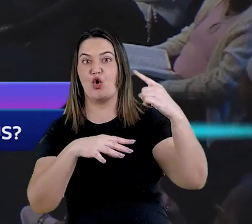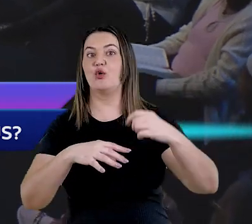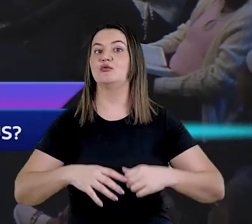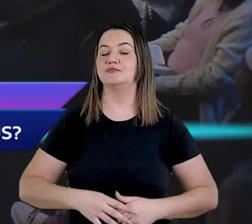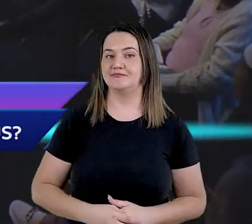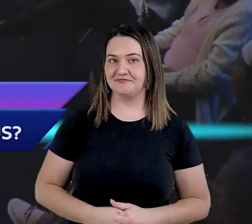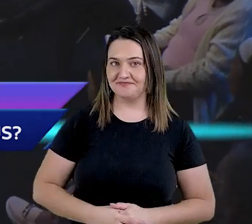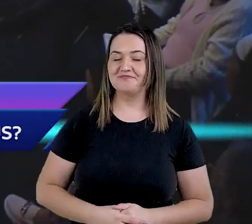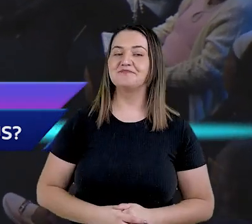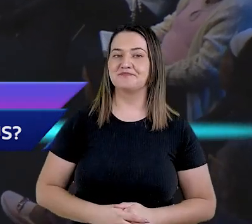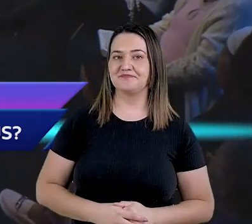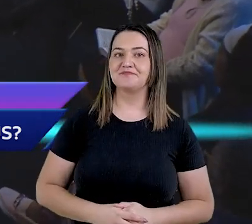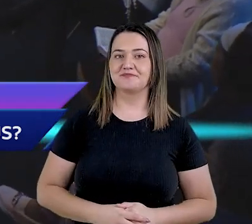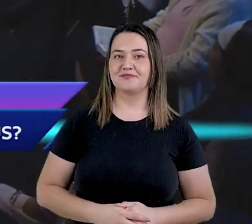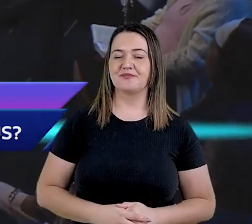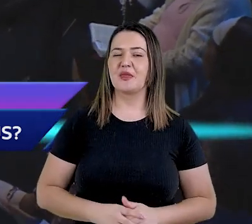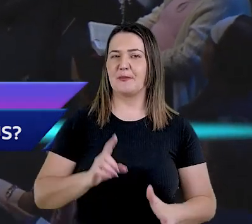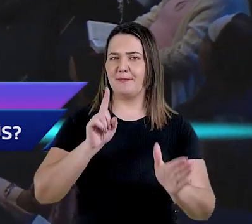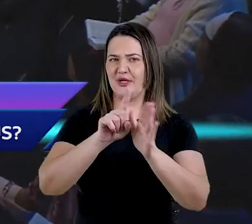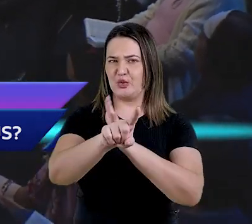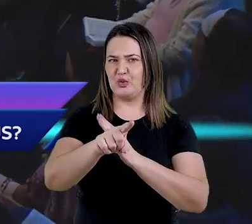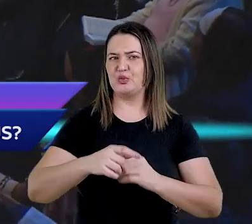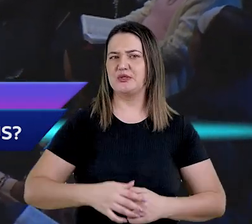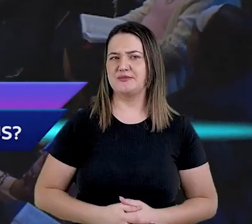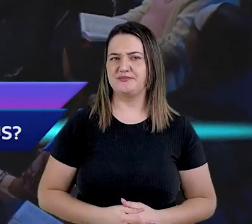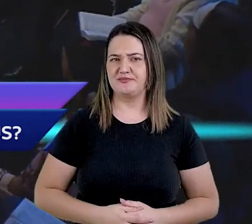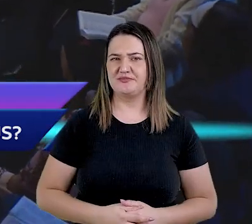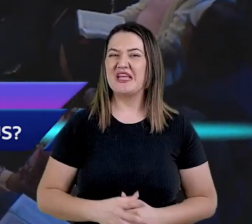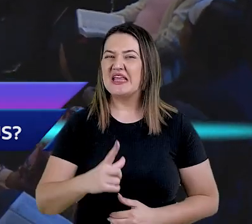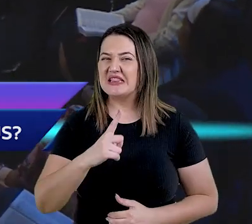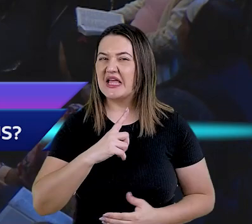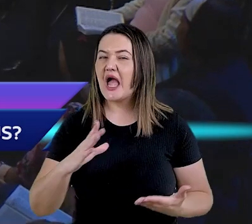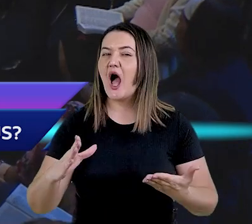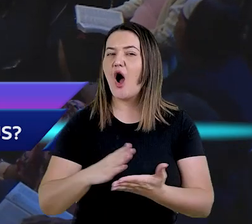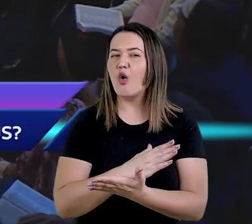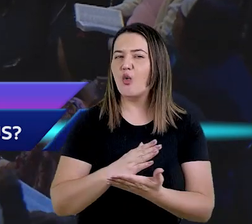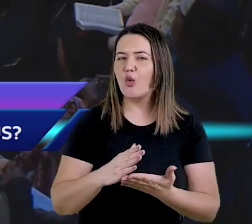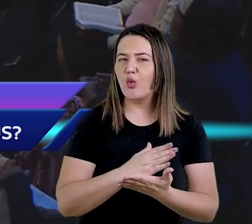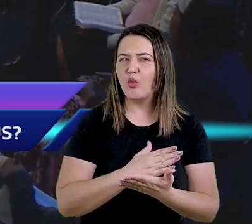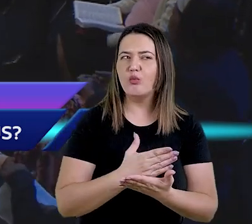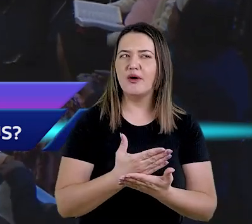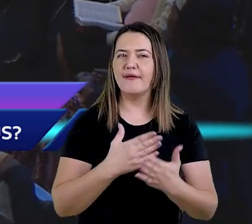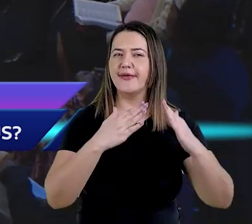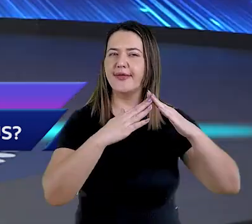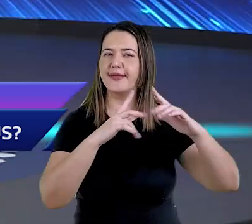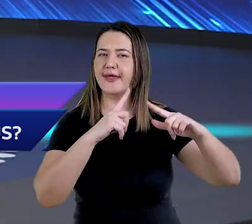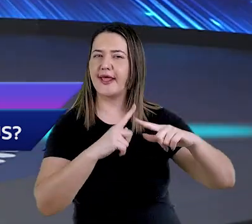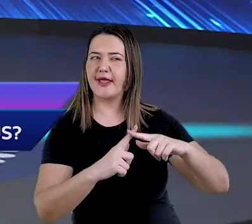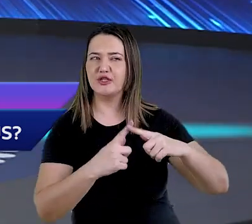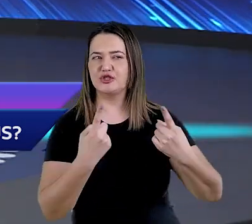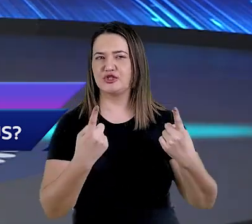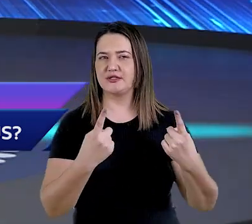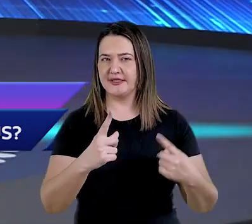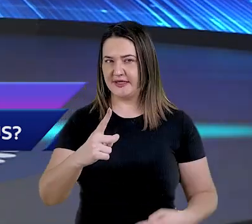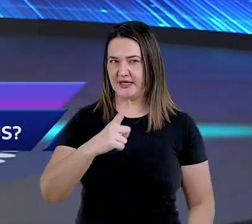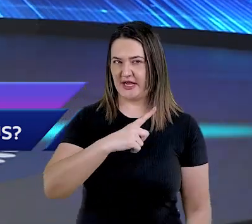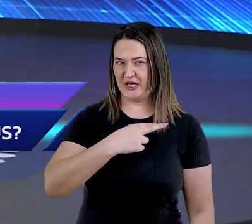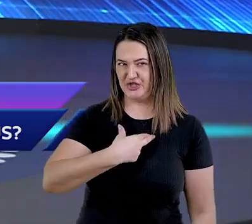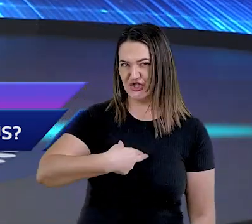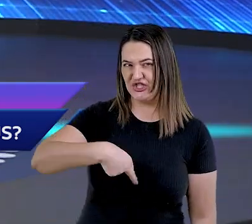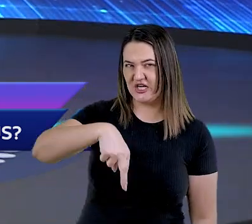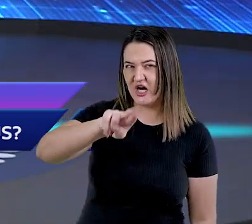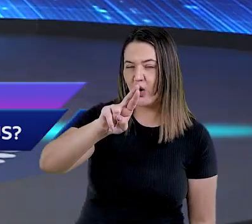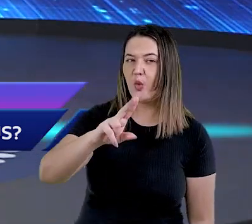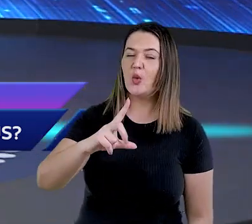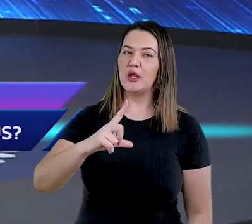cenário à nossa volta, existe algum poder religioso que se coloca no lugar de